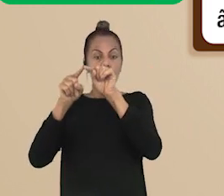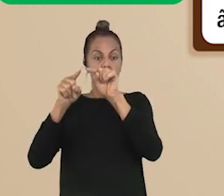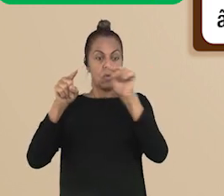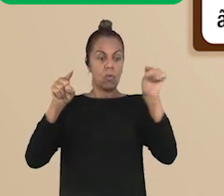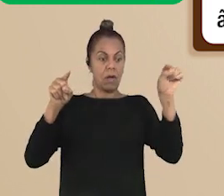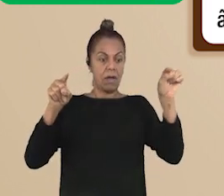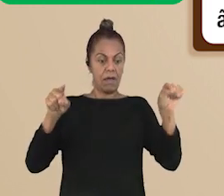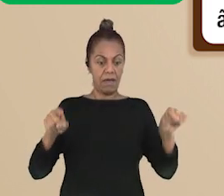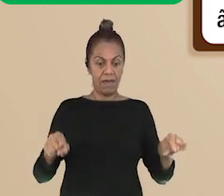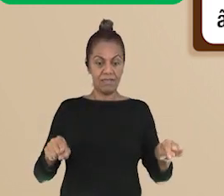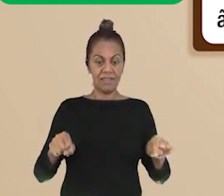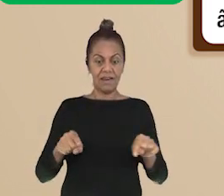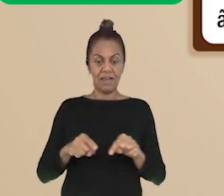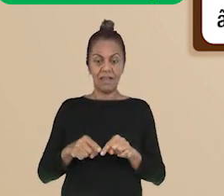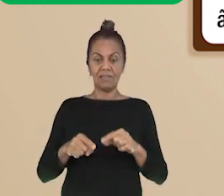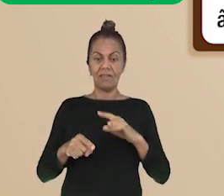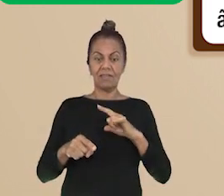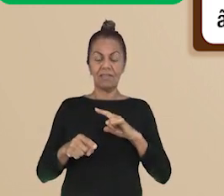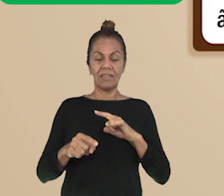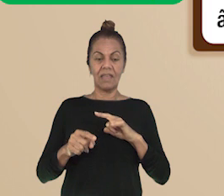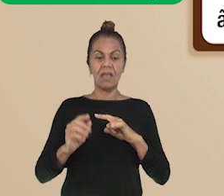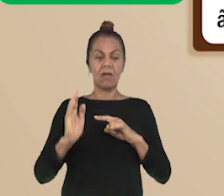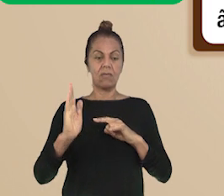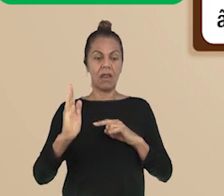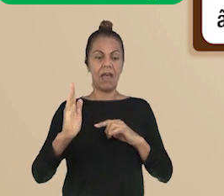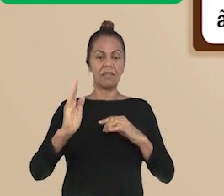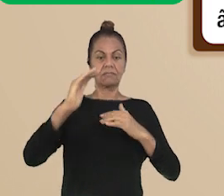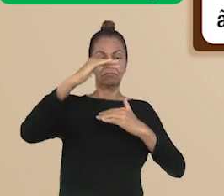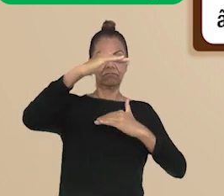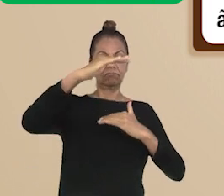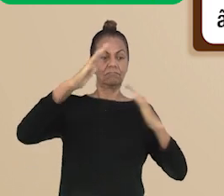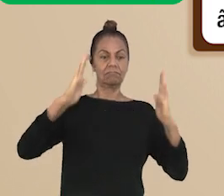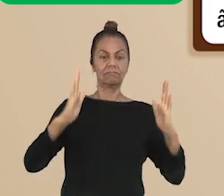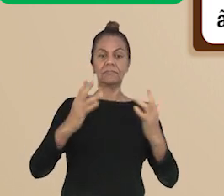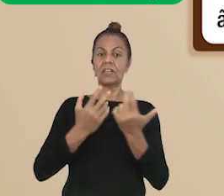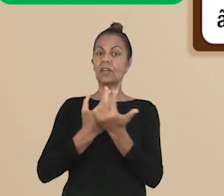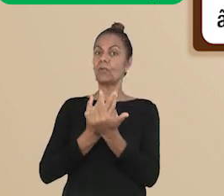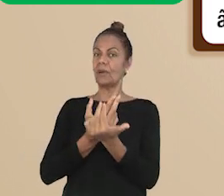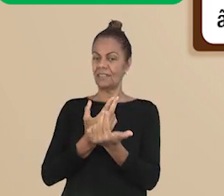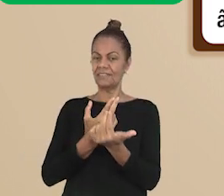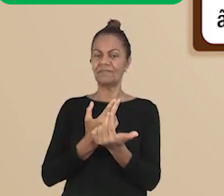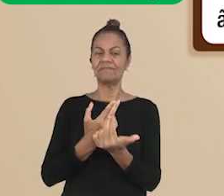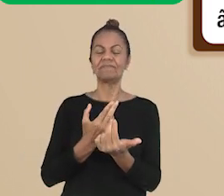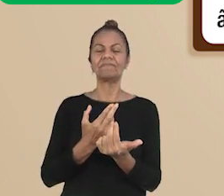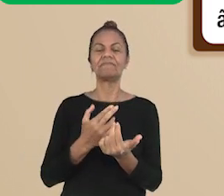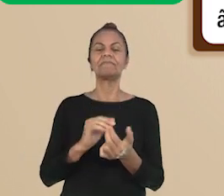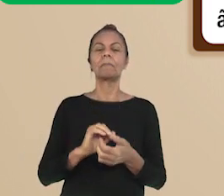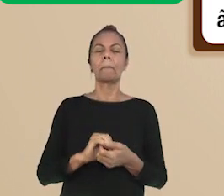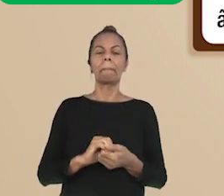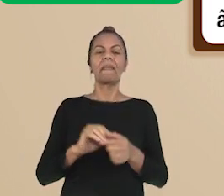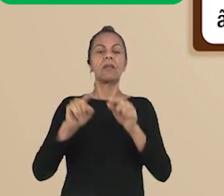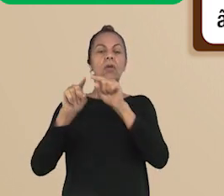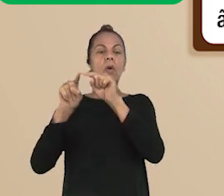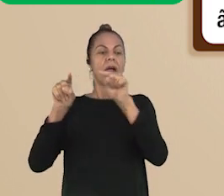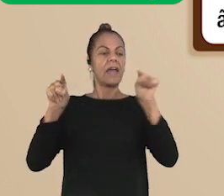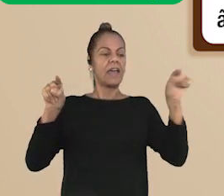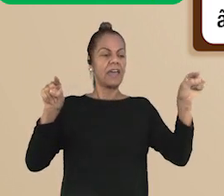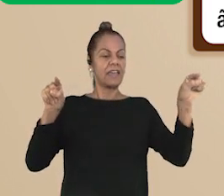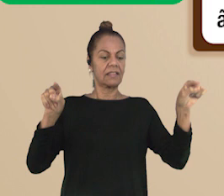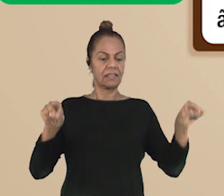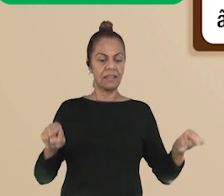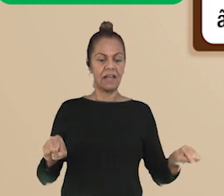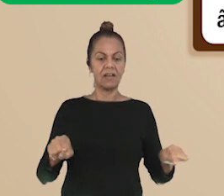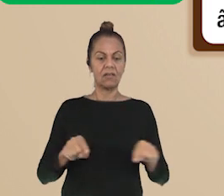seus lados. O quadrado possui todos os lados iguais e o retângulo possui dois lados opostos